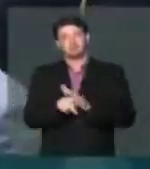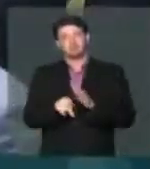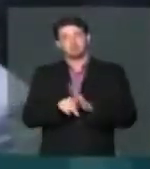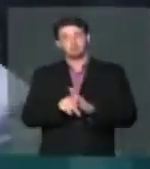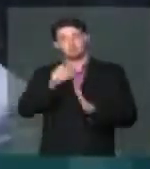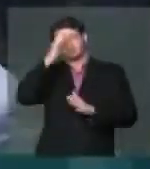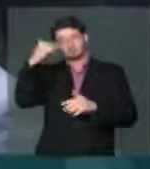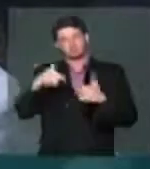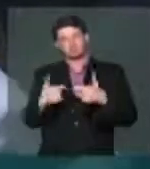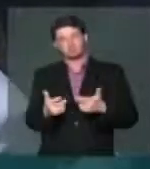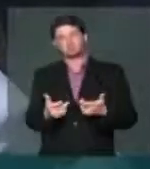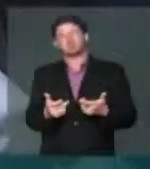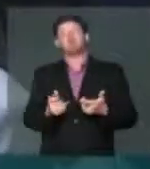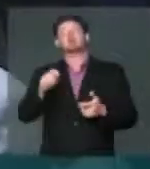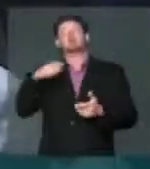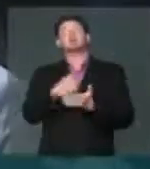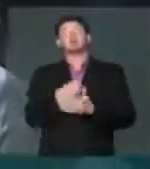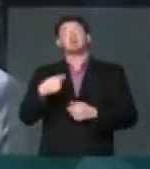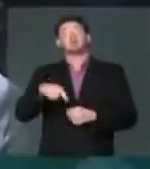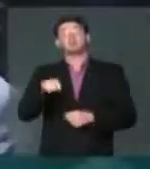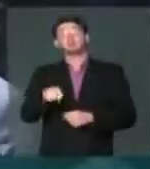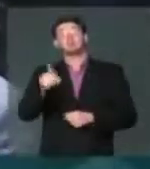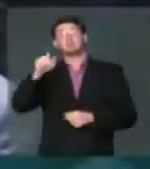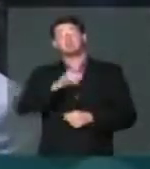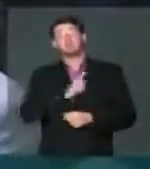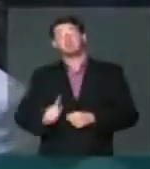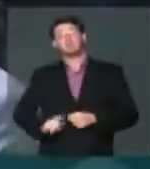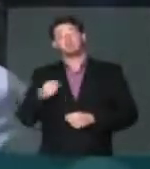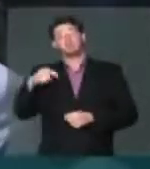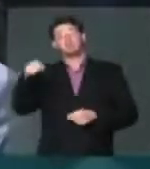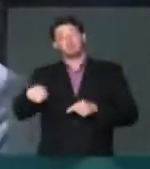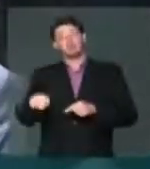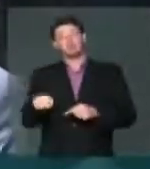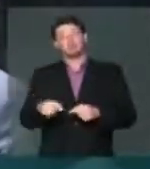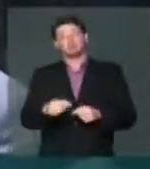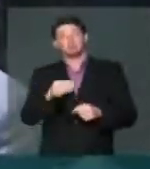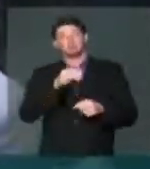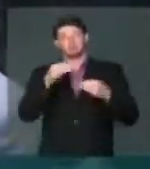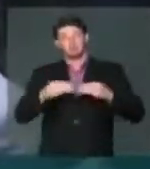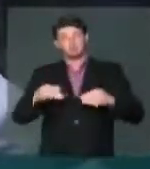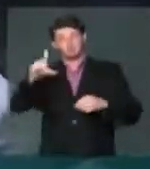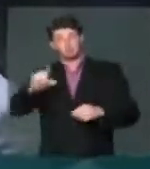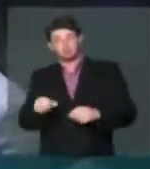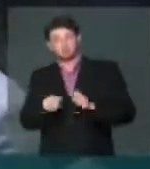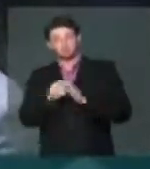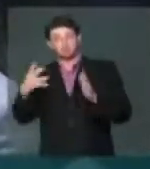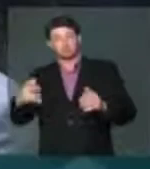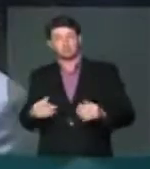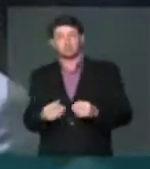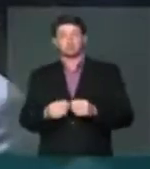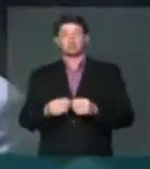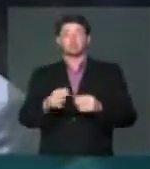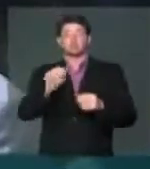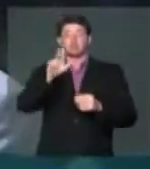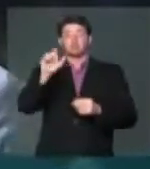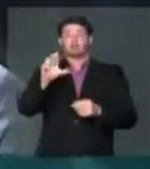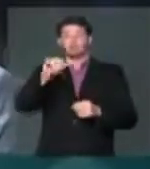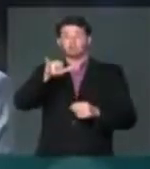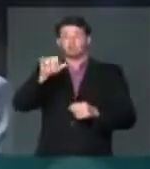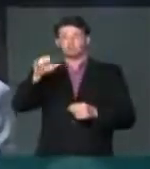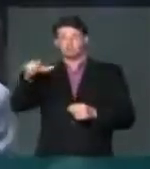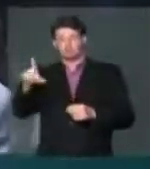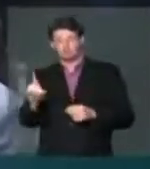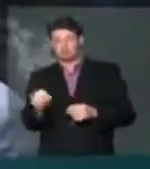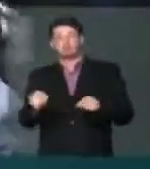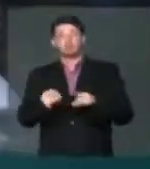tem que pagar essa conta. Quem tem que pagar essa conta é o governo. Diminuir ministérios, diminuir milhares de cargos comissionados e de